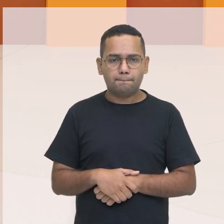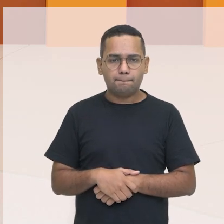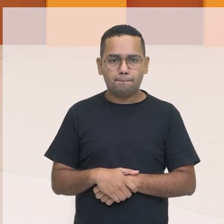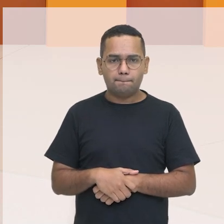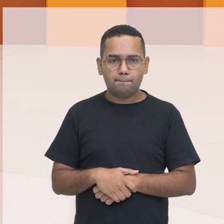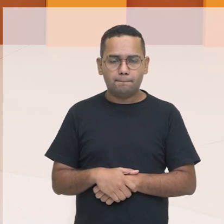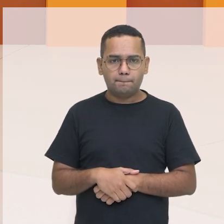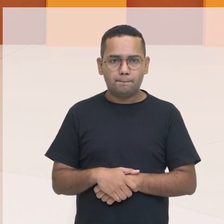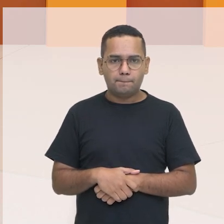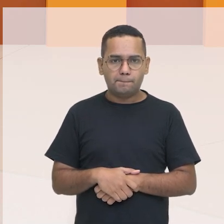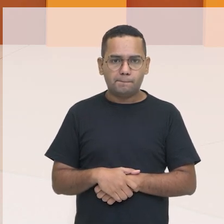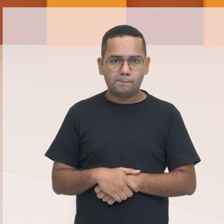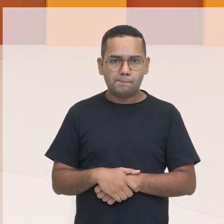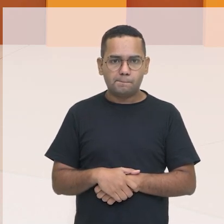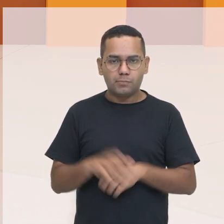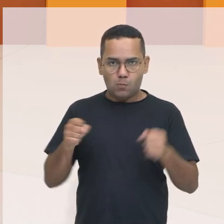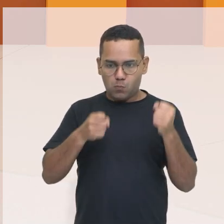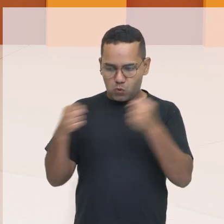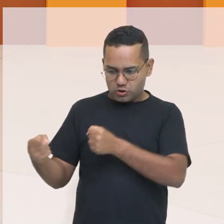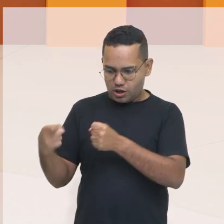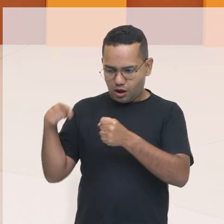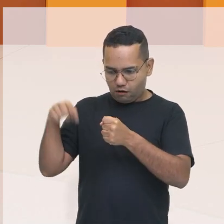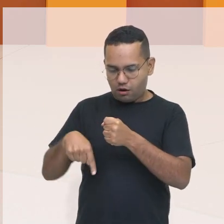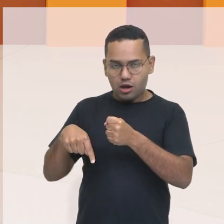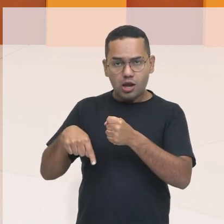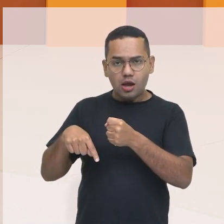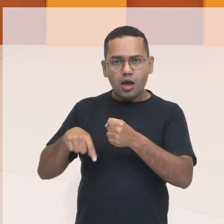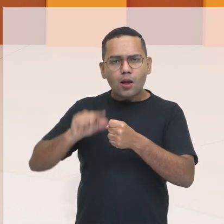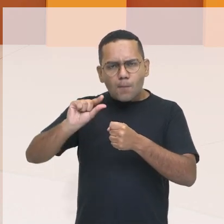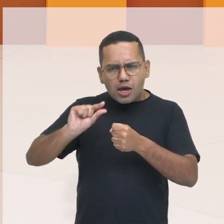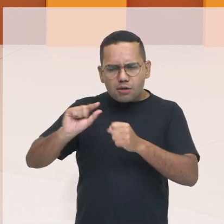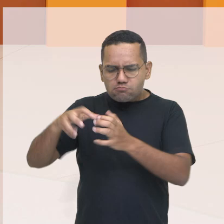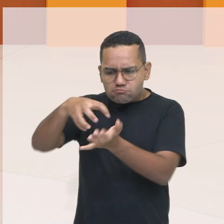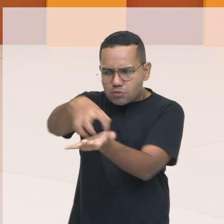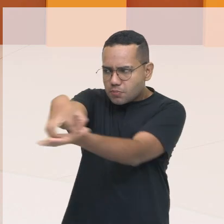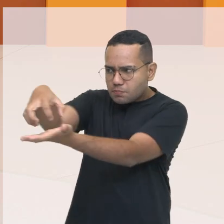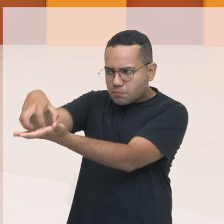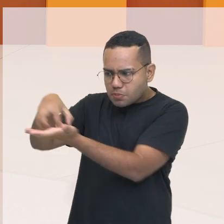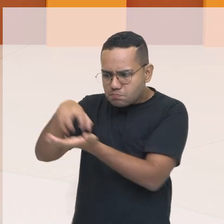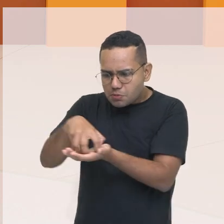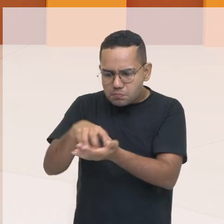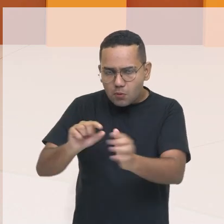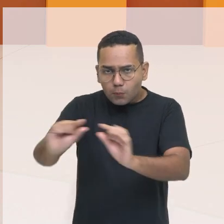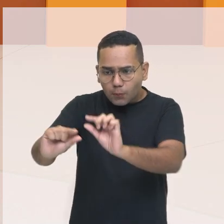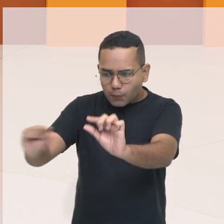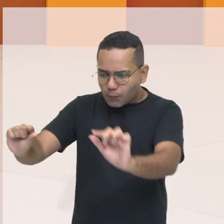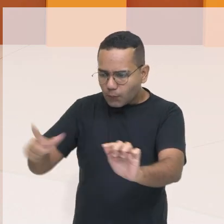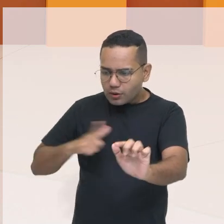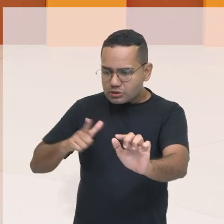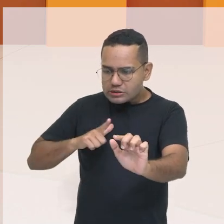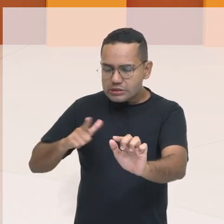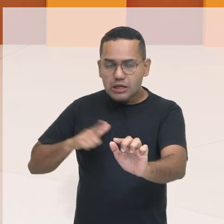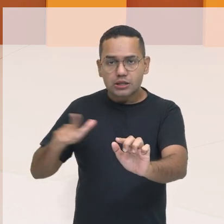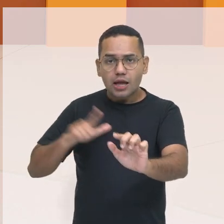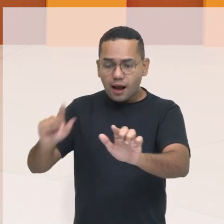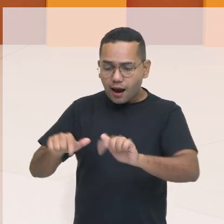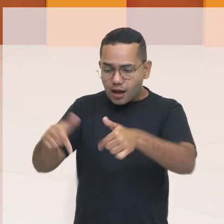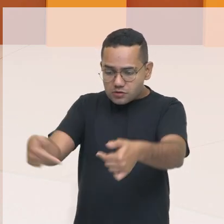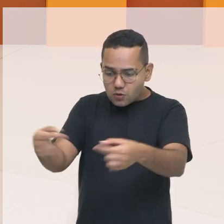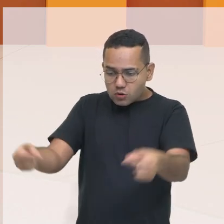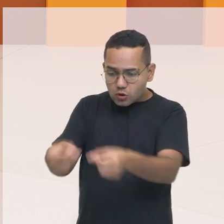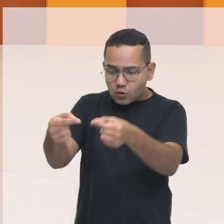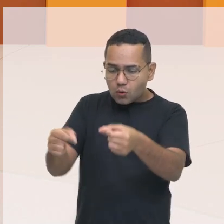em pequenos núcleos sociais por meio da aplicação de técnicas disciplinares que